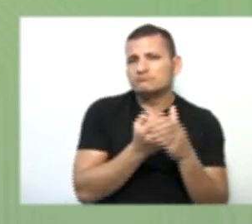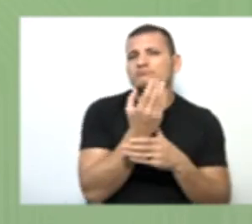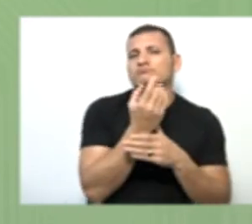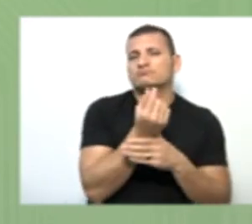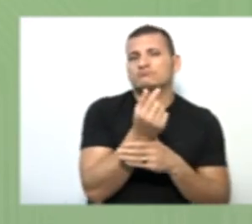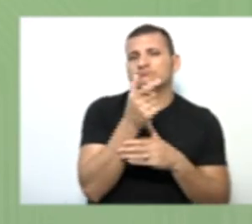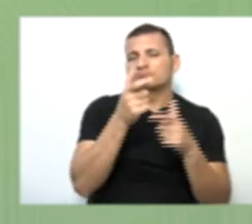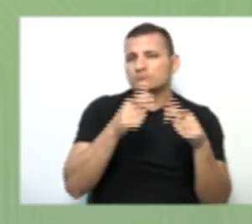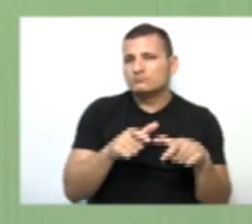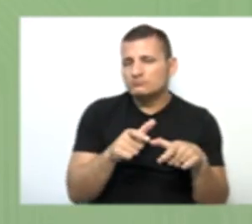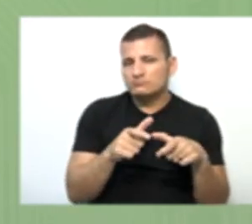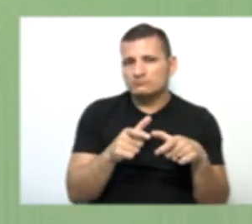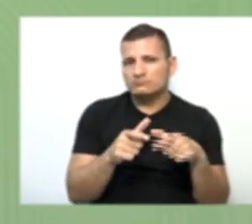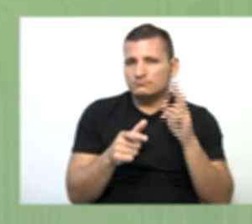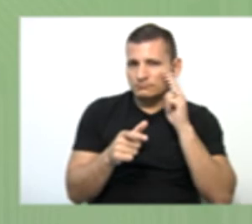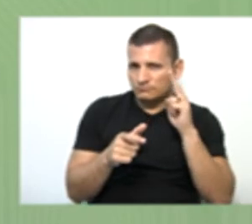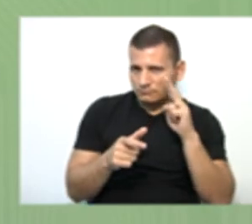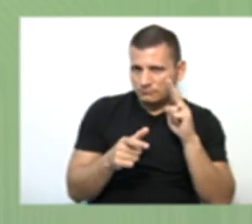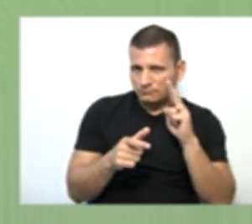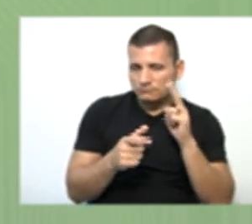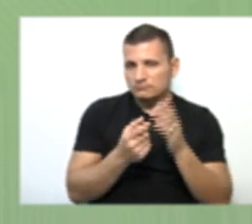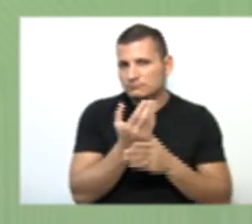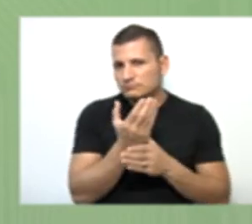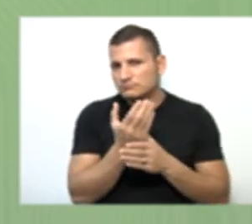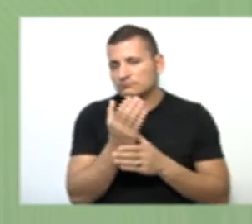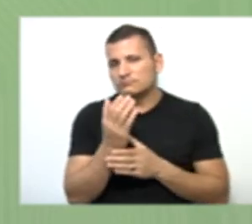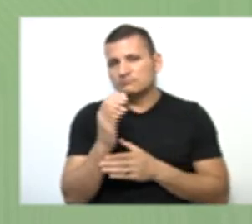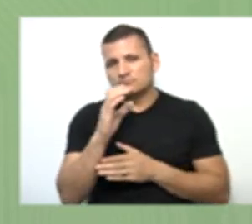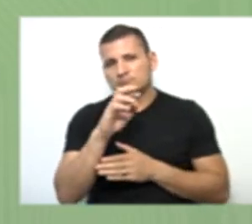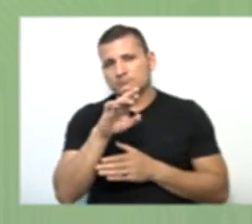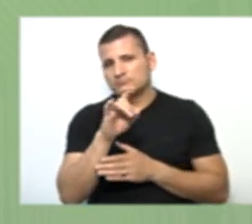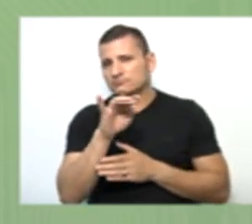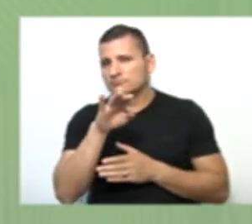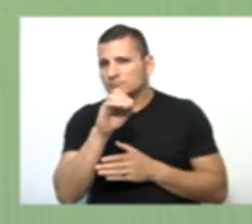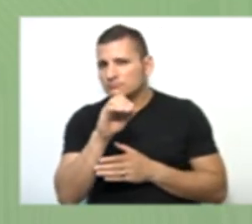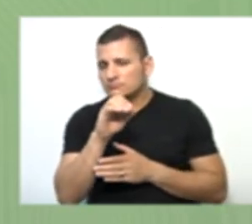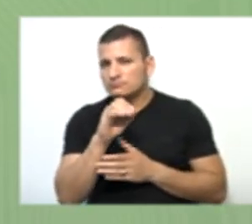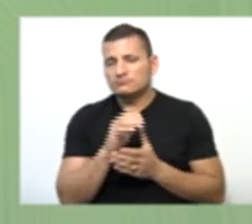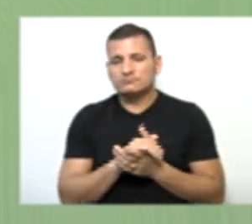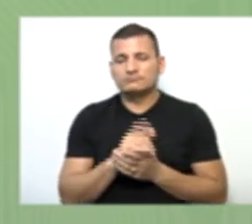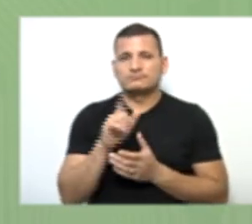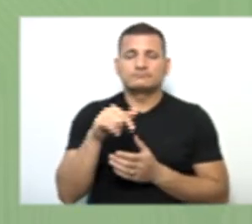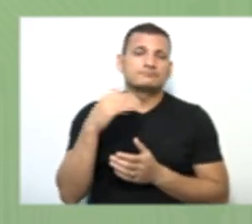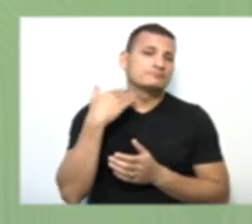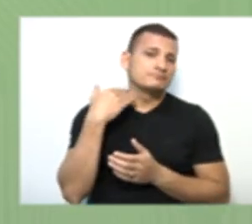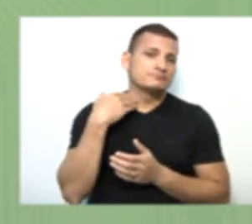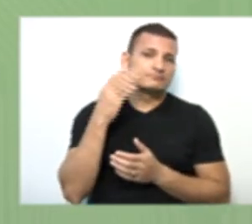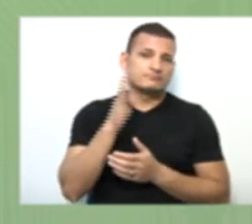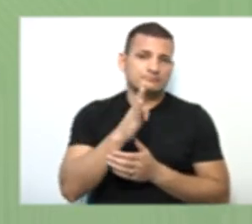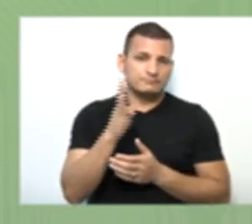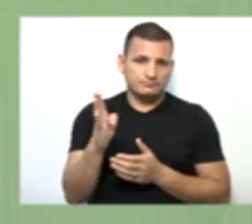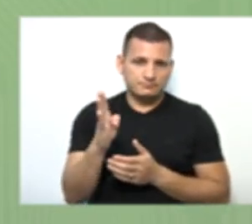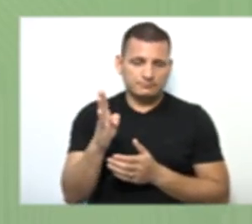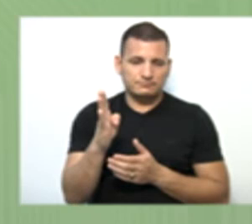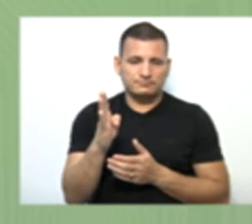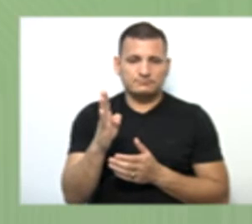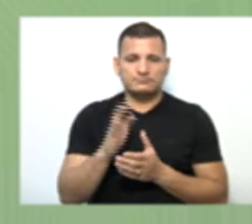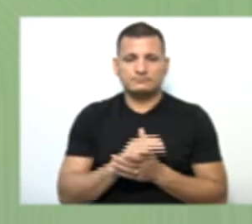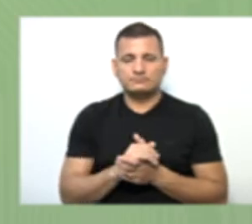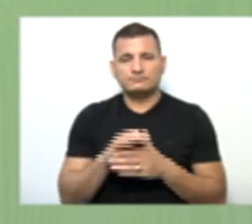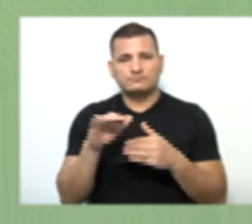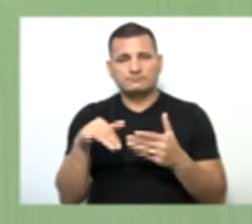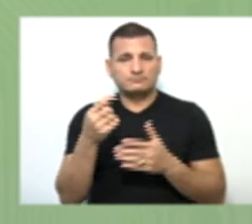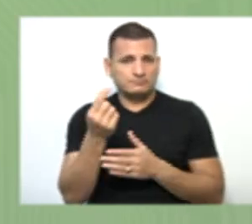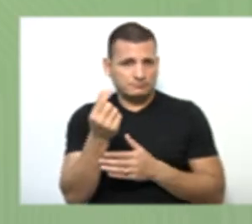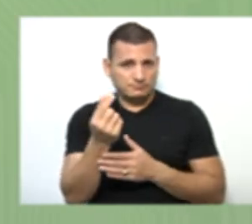Lembra? Origem, crédito, parecido, OC, Banco do Brasil. Portanto, o dinheiro veio